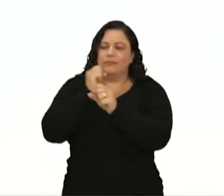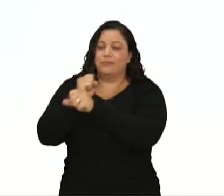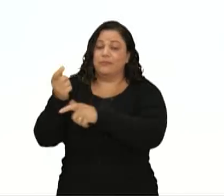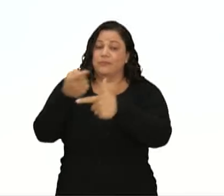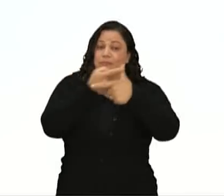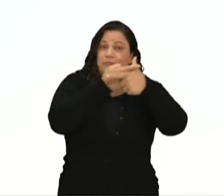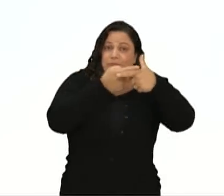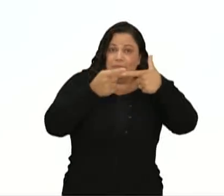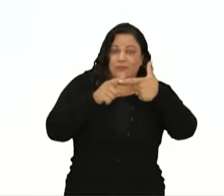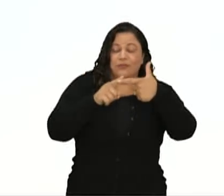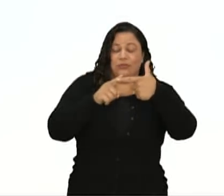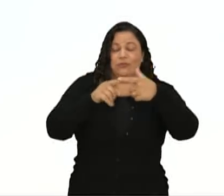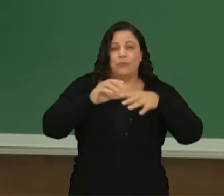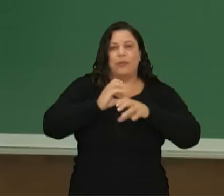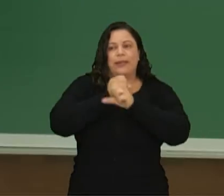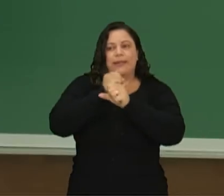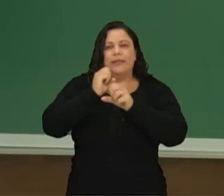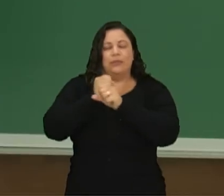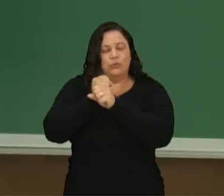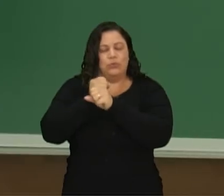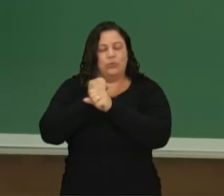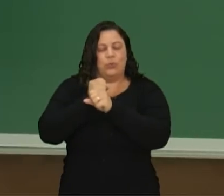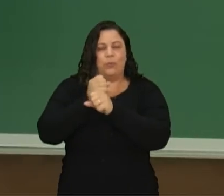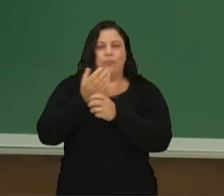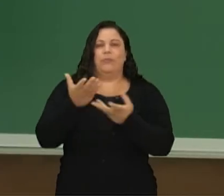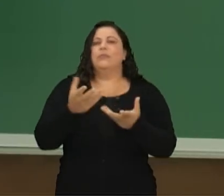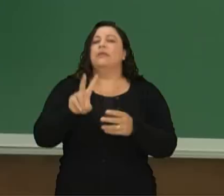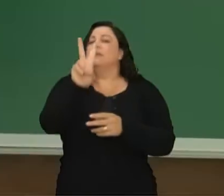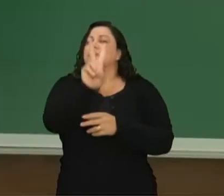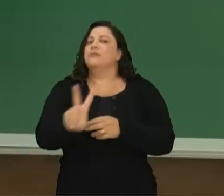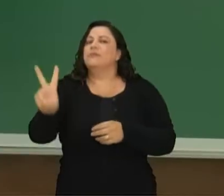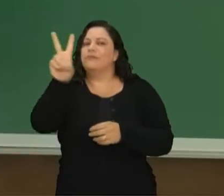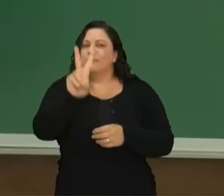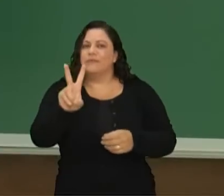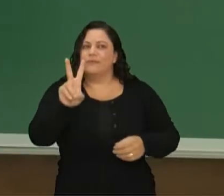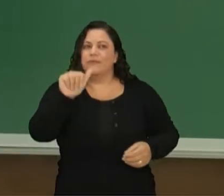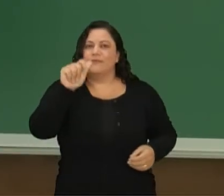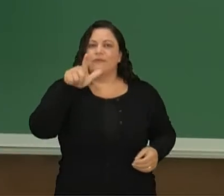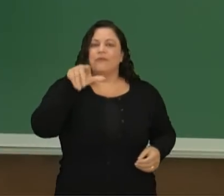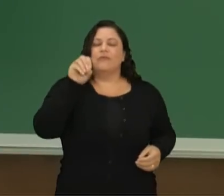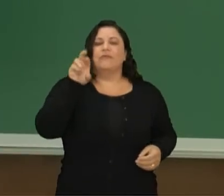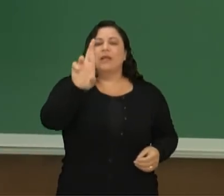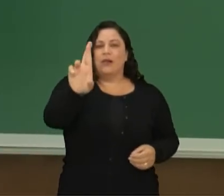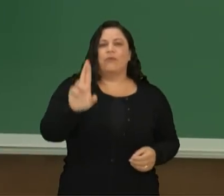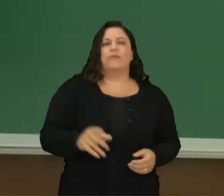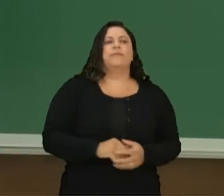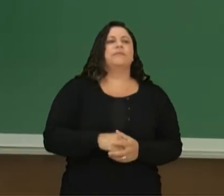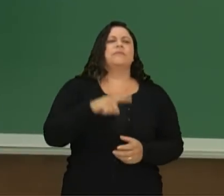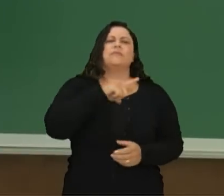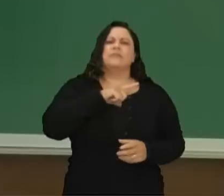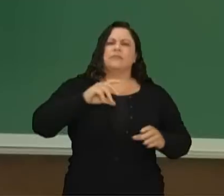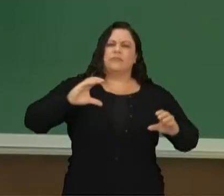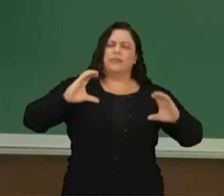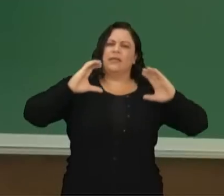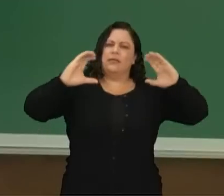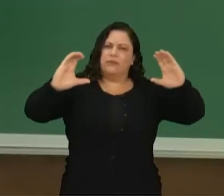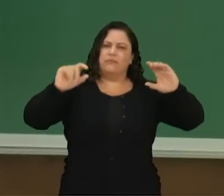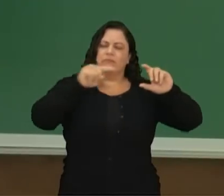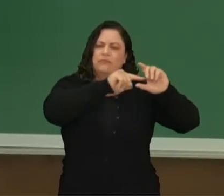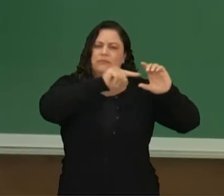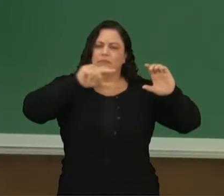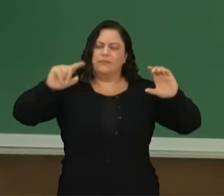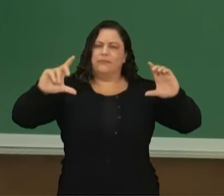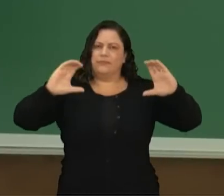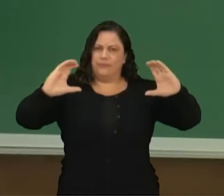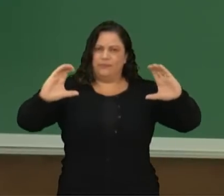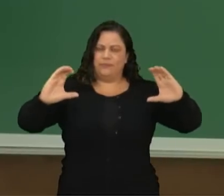dos pesos. Então, nós temos nossa fórmula geral aqui, né? Nossa fórmula genérica,